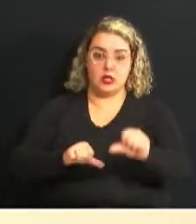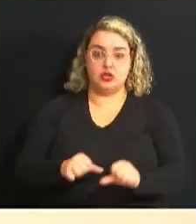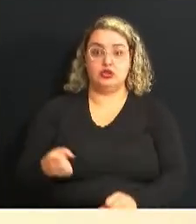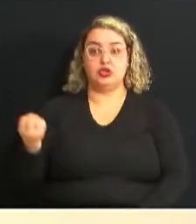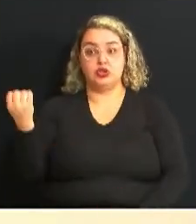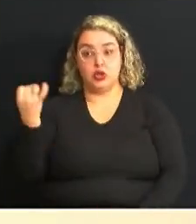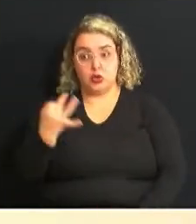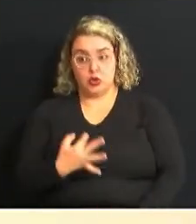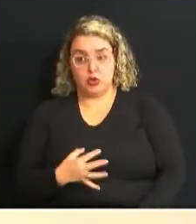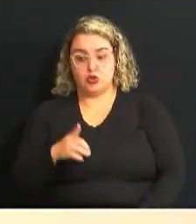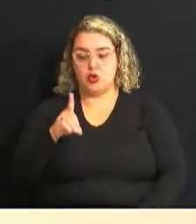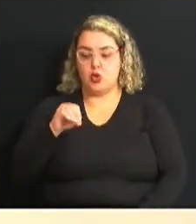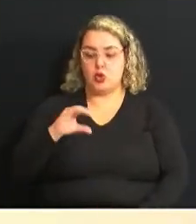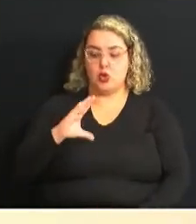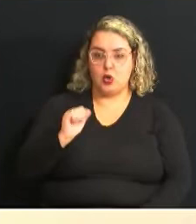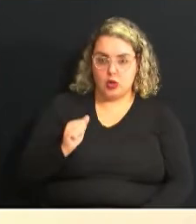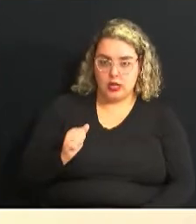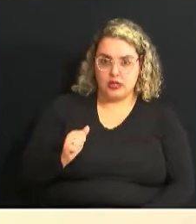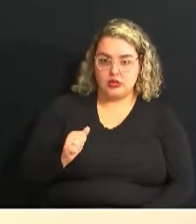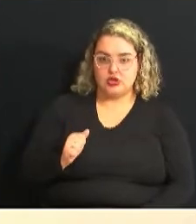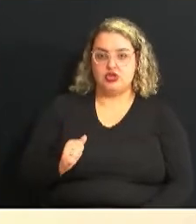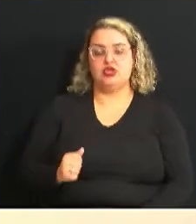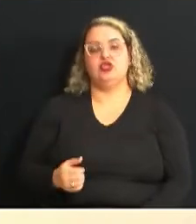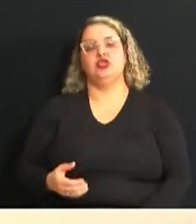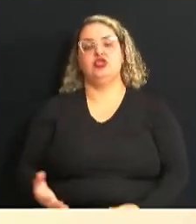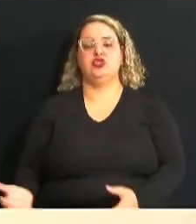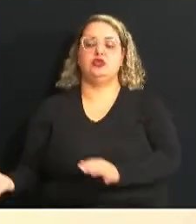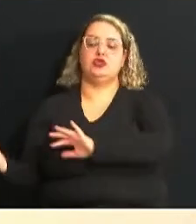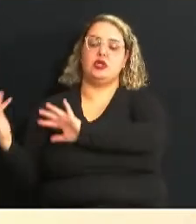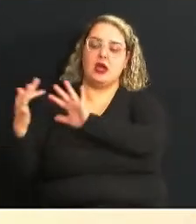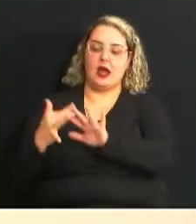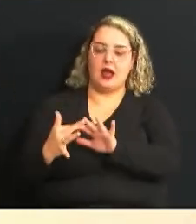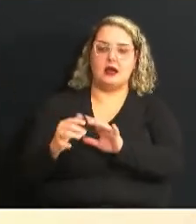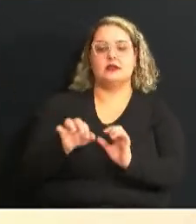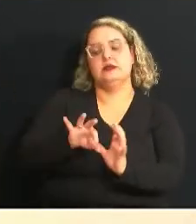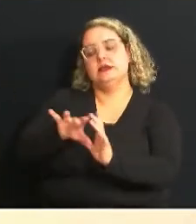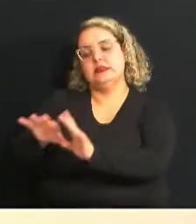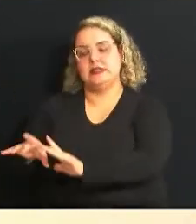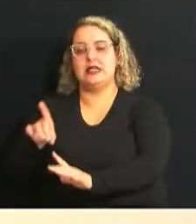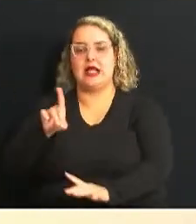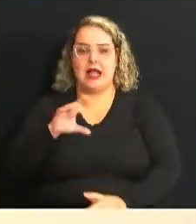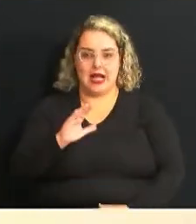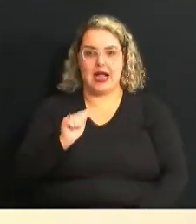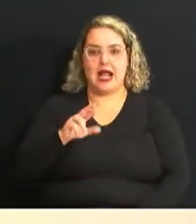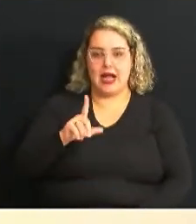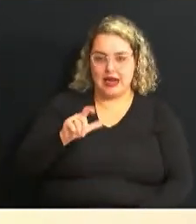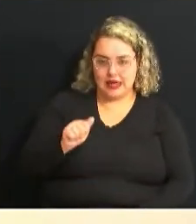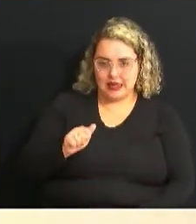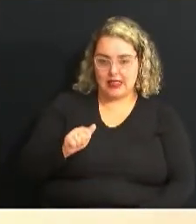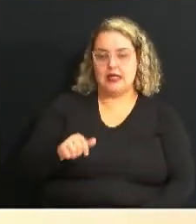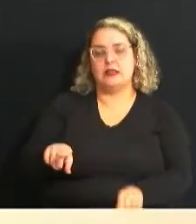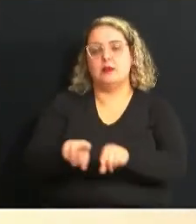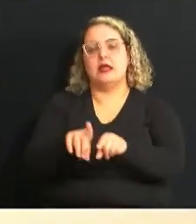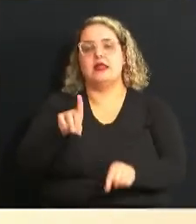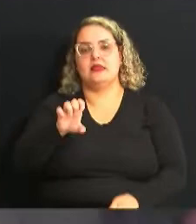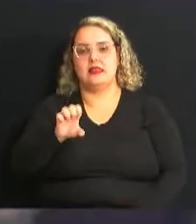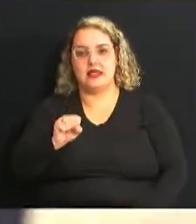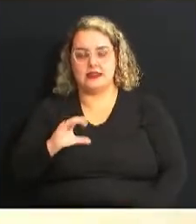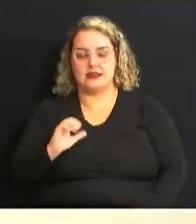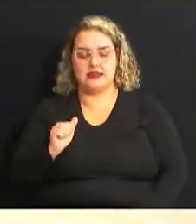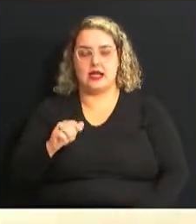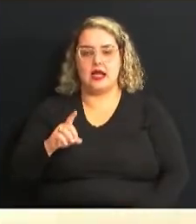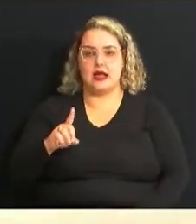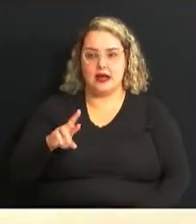de docas de carga e descarga, que a lei anterior falava uma doca a cada 500 metros quadrados de área e agora fala a cada